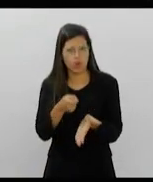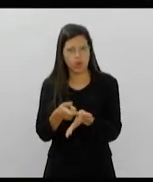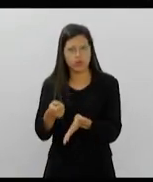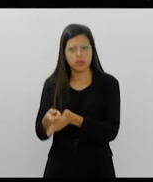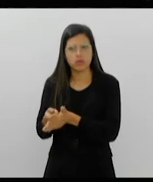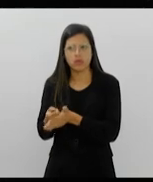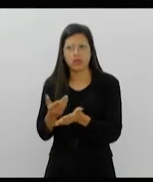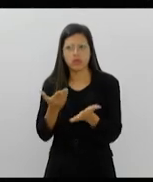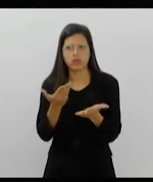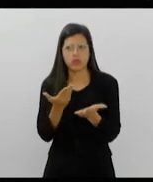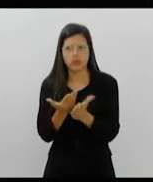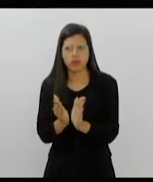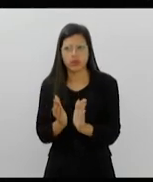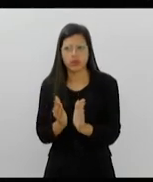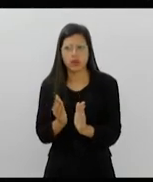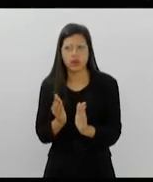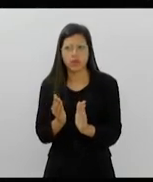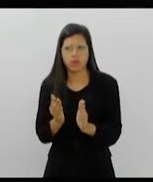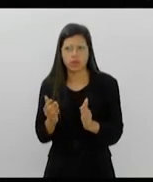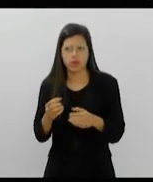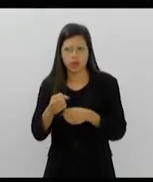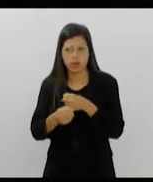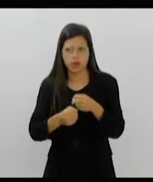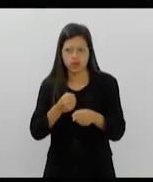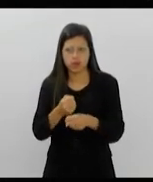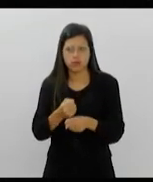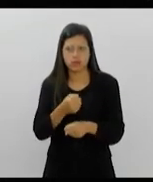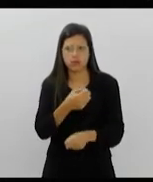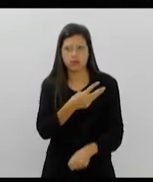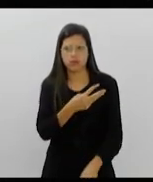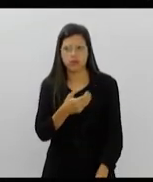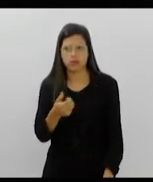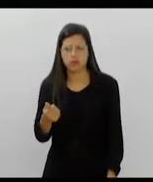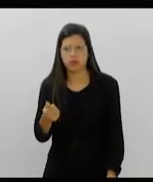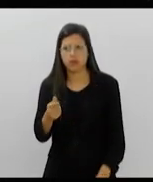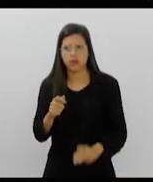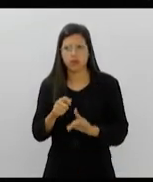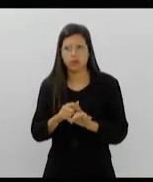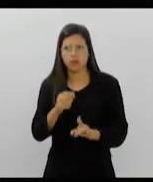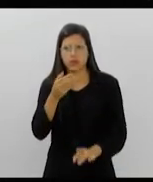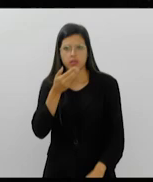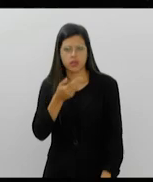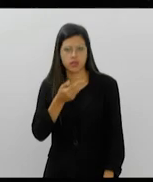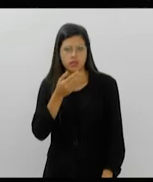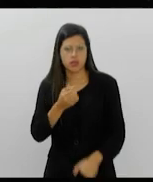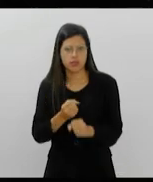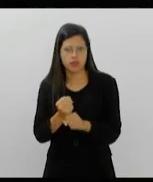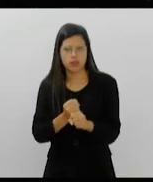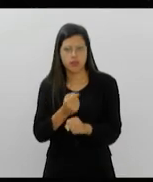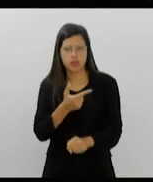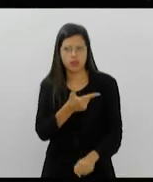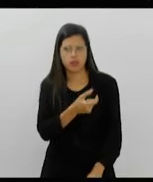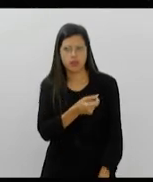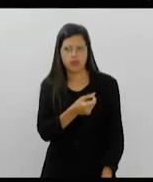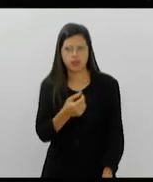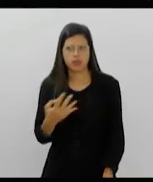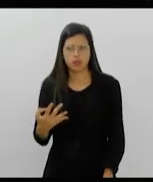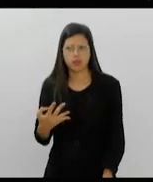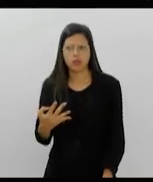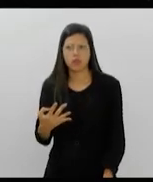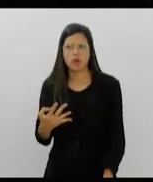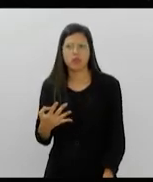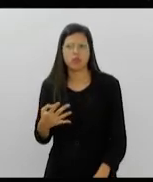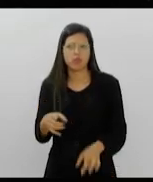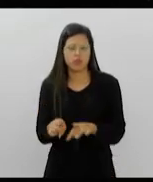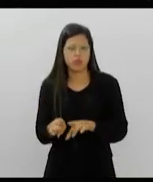este ano, em 31 de dezembro de 2024, e o orçamento público, aquele que será aberto em 1º de janeiro, mas